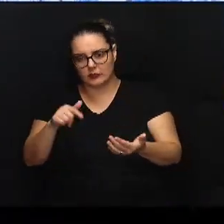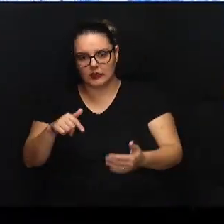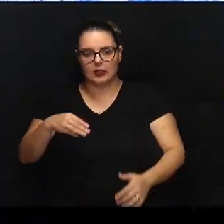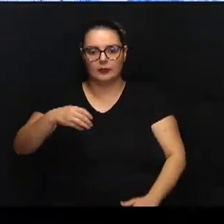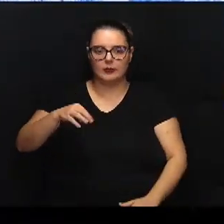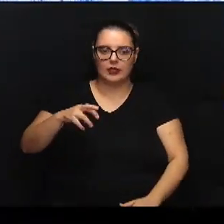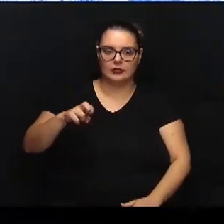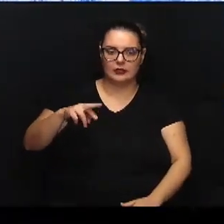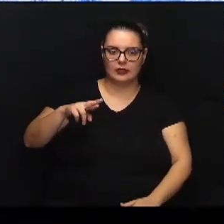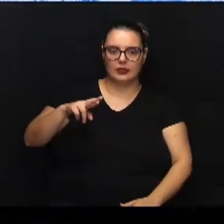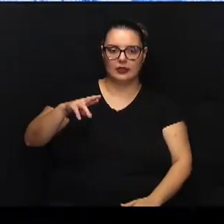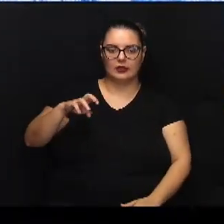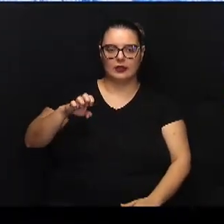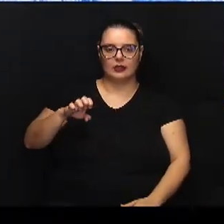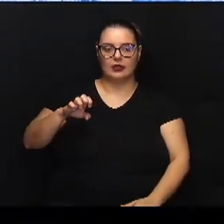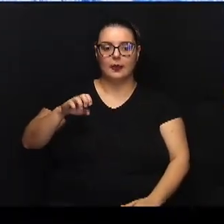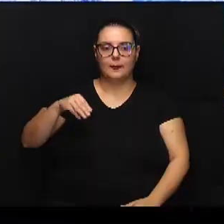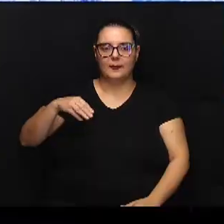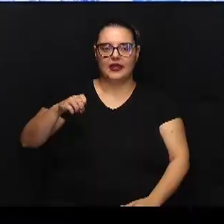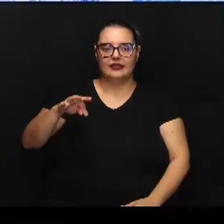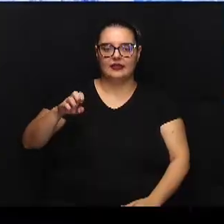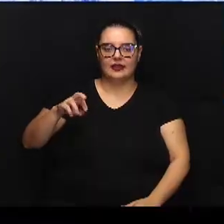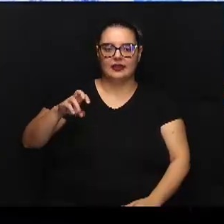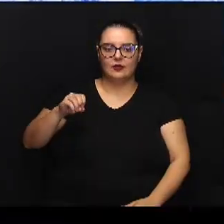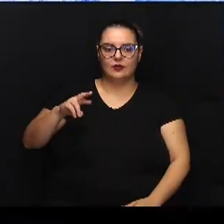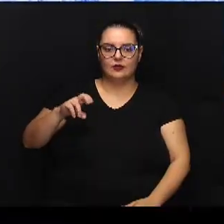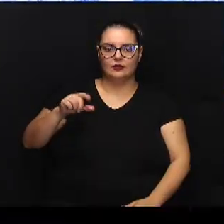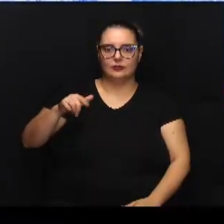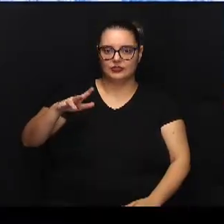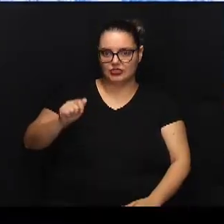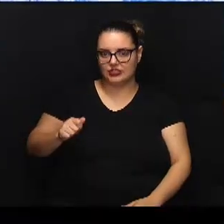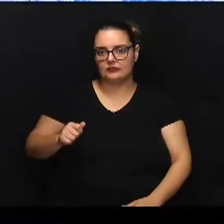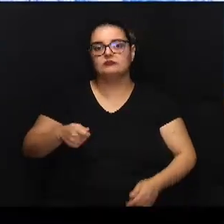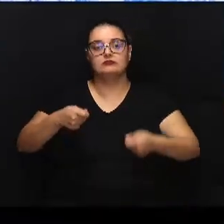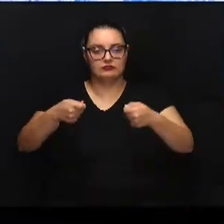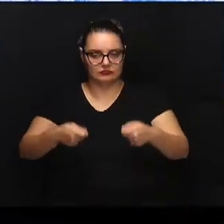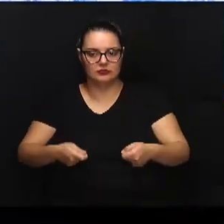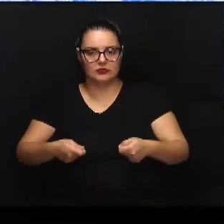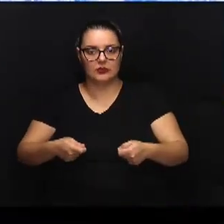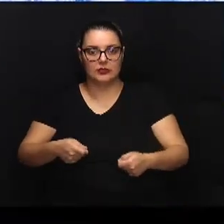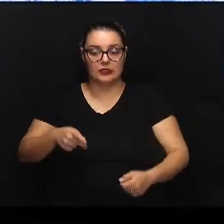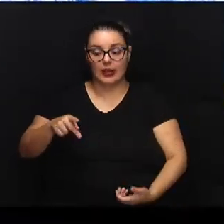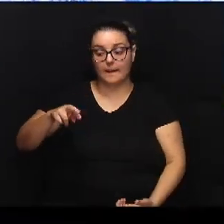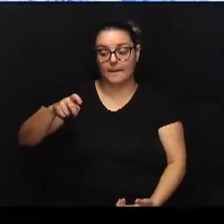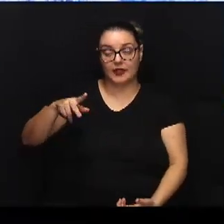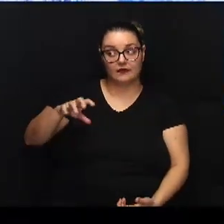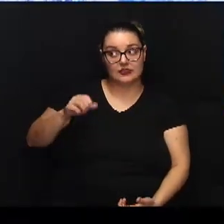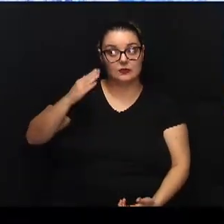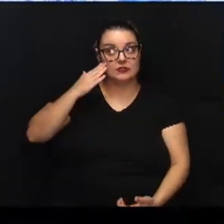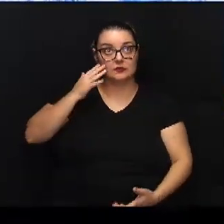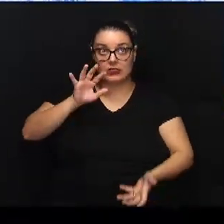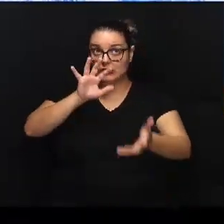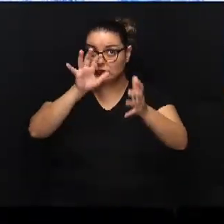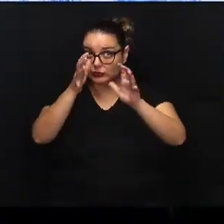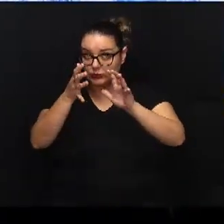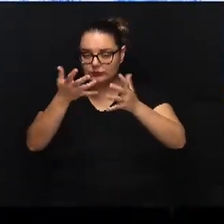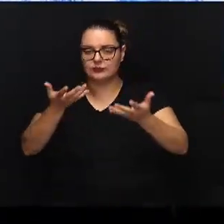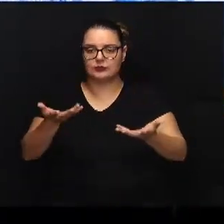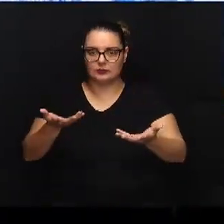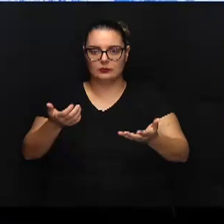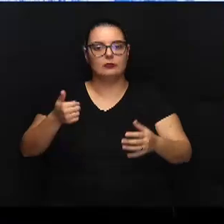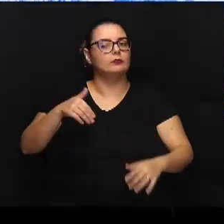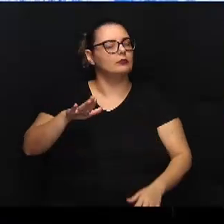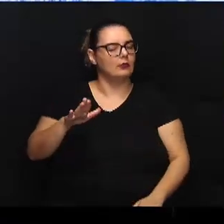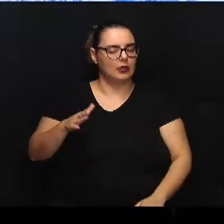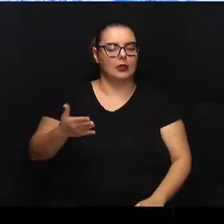meteorologia se consolidou como uma ciência à parte, foi de fato essa parte da previsão do tempo. Mas vai muito além disso. A gente